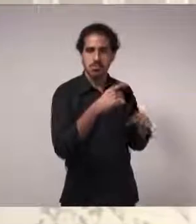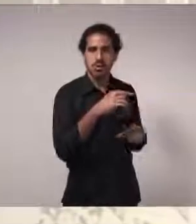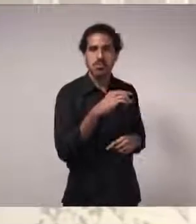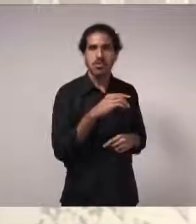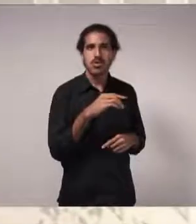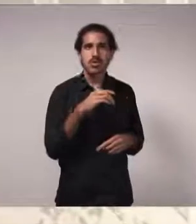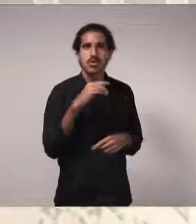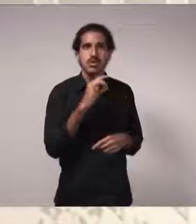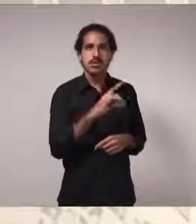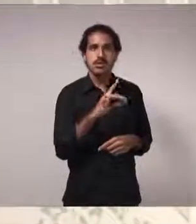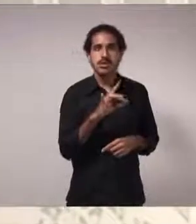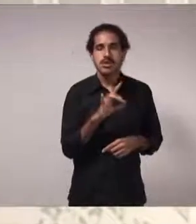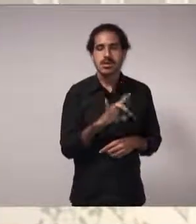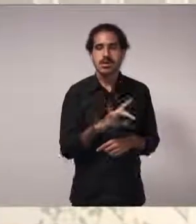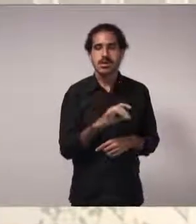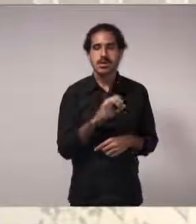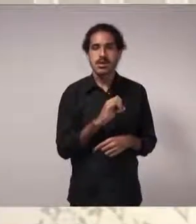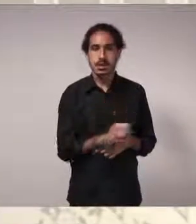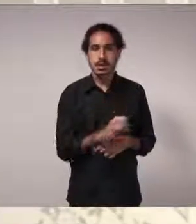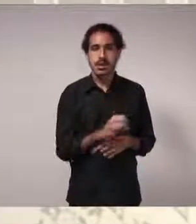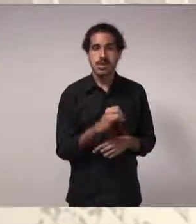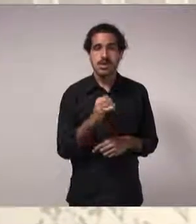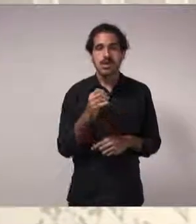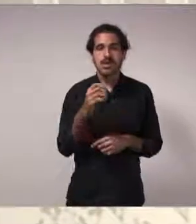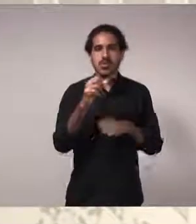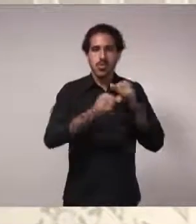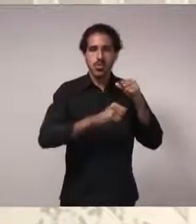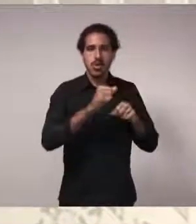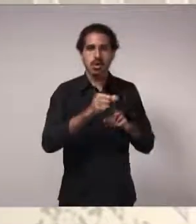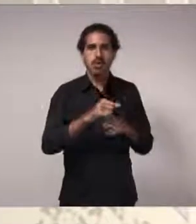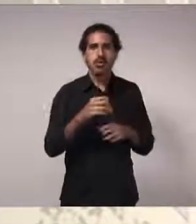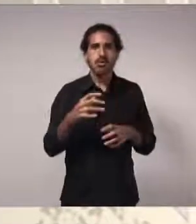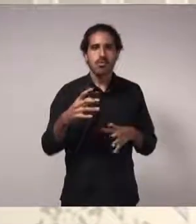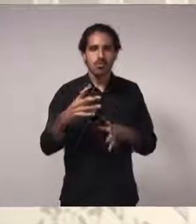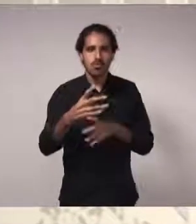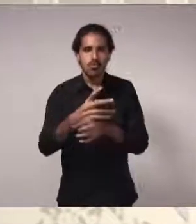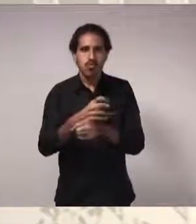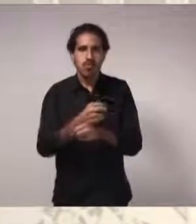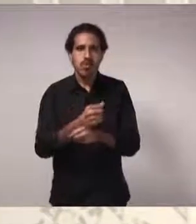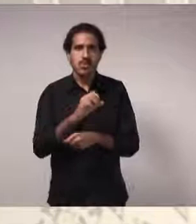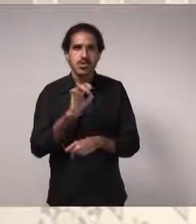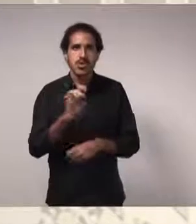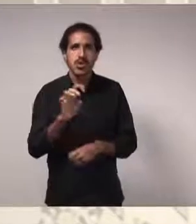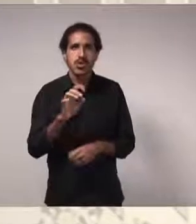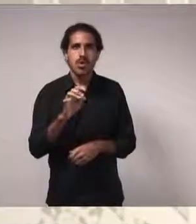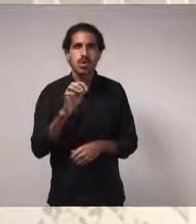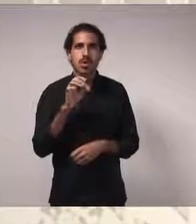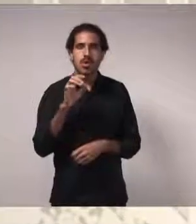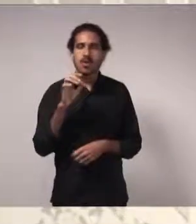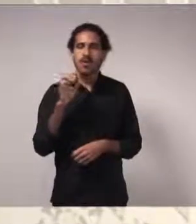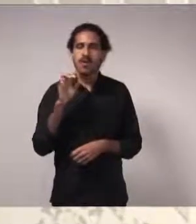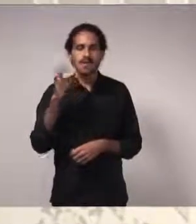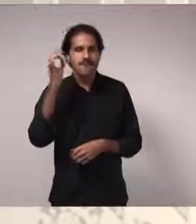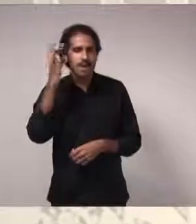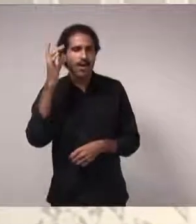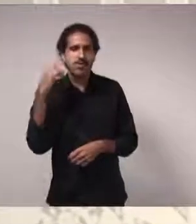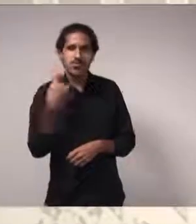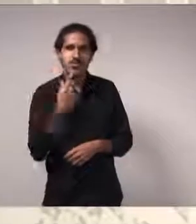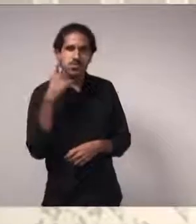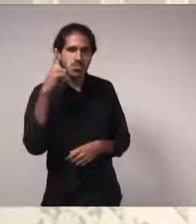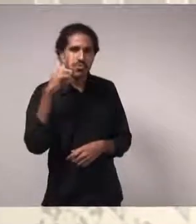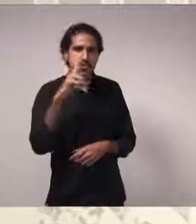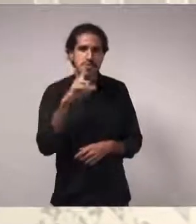nesse caso do anexo 4, realmente existe uma fatura específica que mede só o consumo. Então, esse é bem fácil de a gente medir